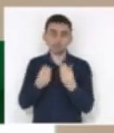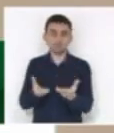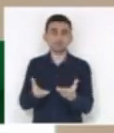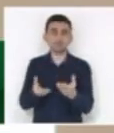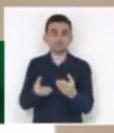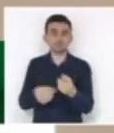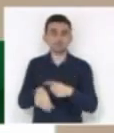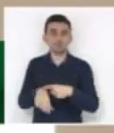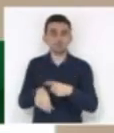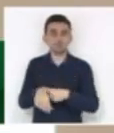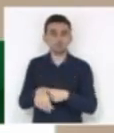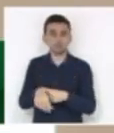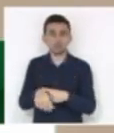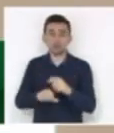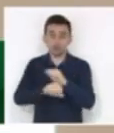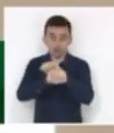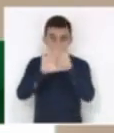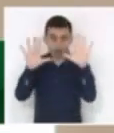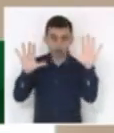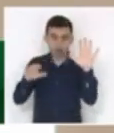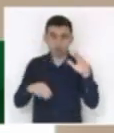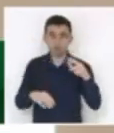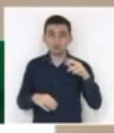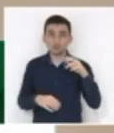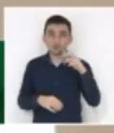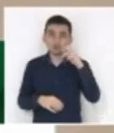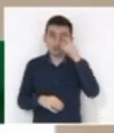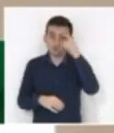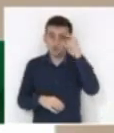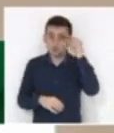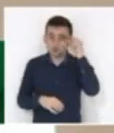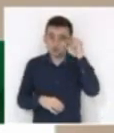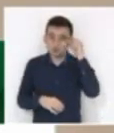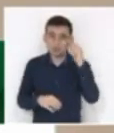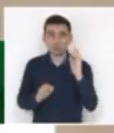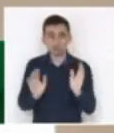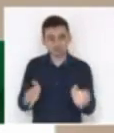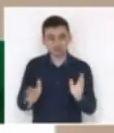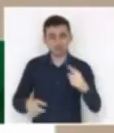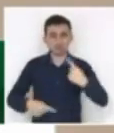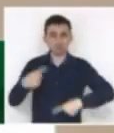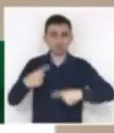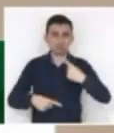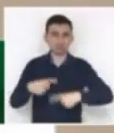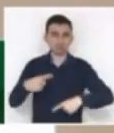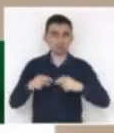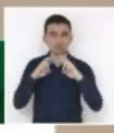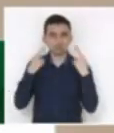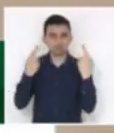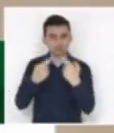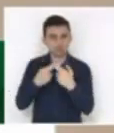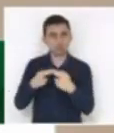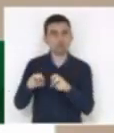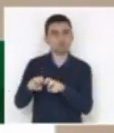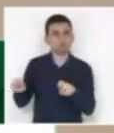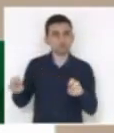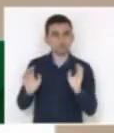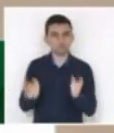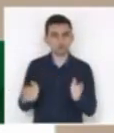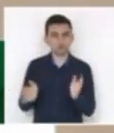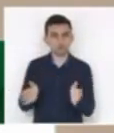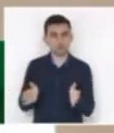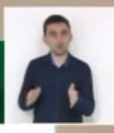para esclarecimentos, deputado Serafim Venzão, esse foi um debate amplamente em várias reuniões da mesa, nós fizemos